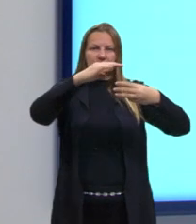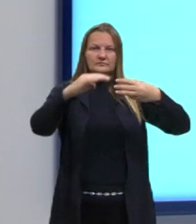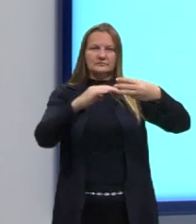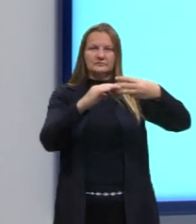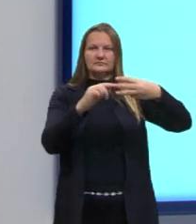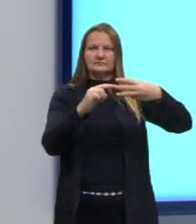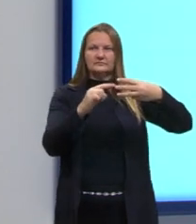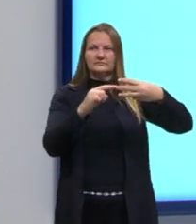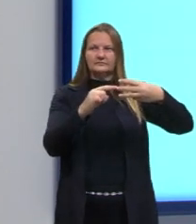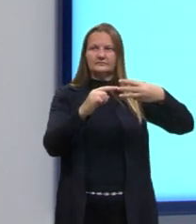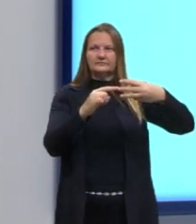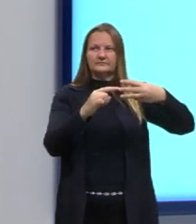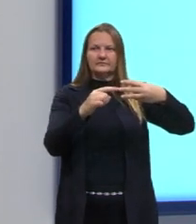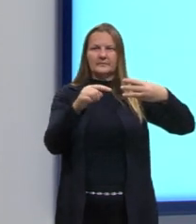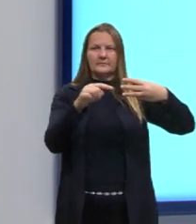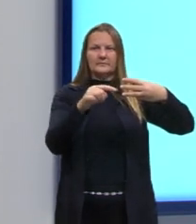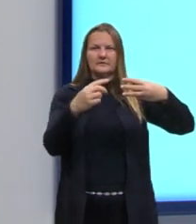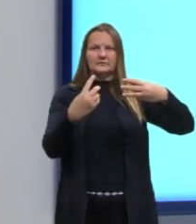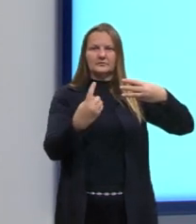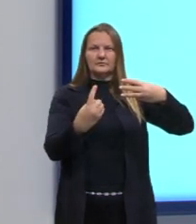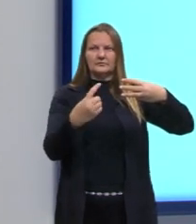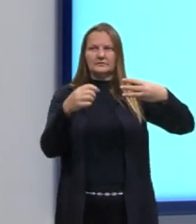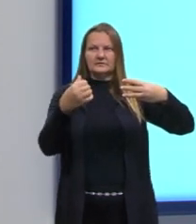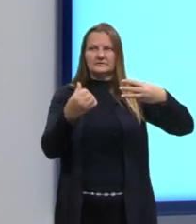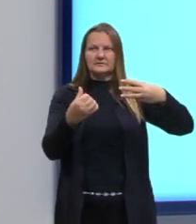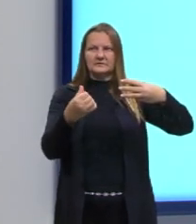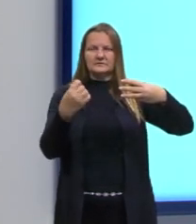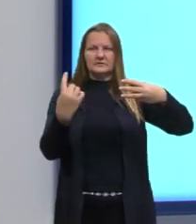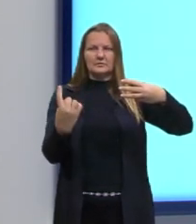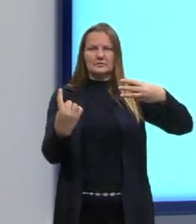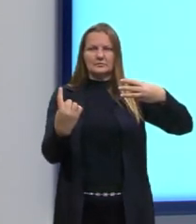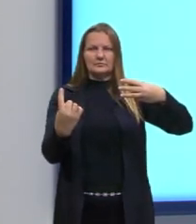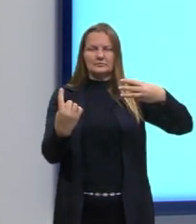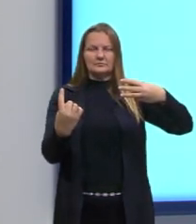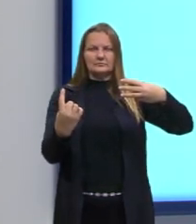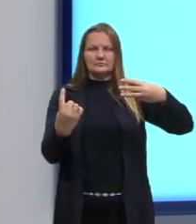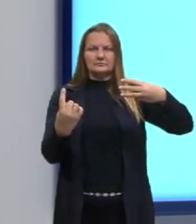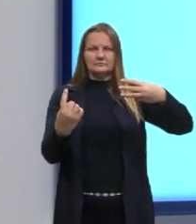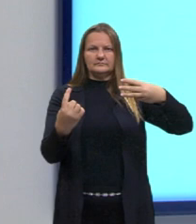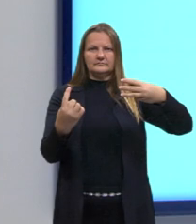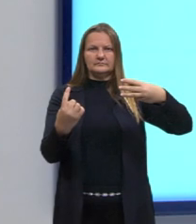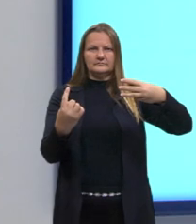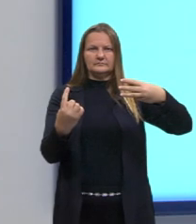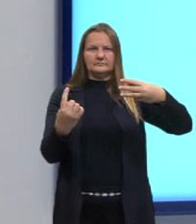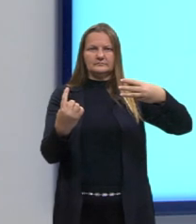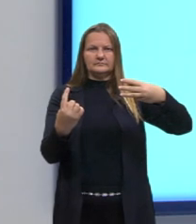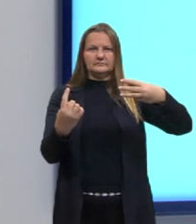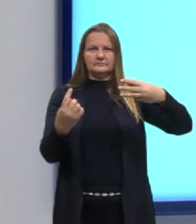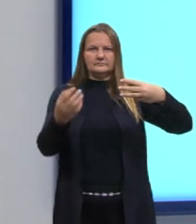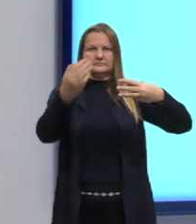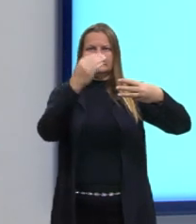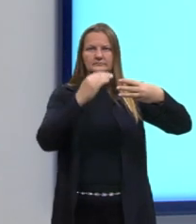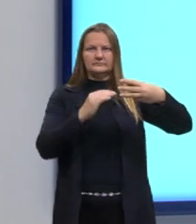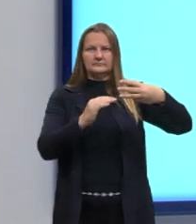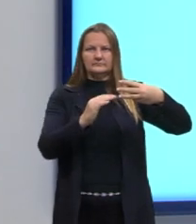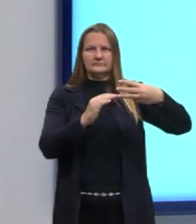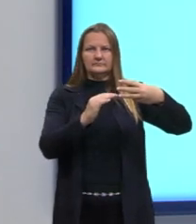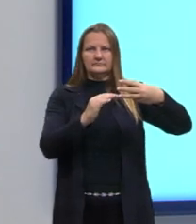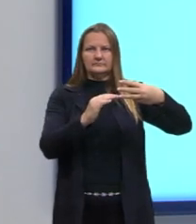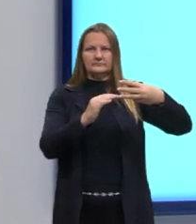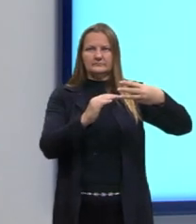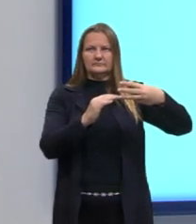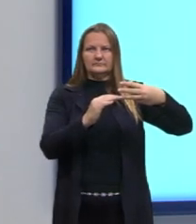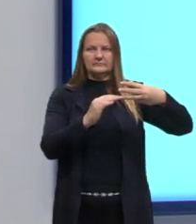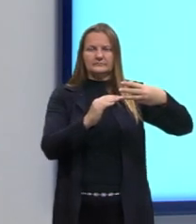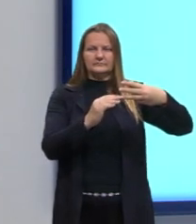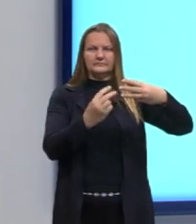coordenadas do ponto A então menos um e o 6 e na última coluna números em um e na última linha